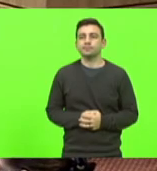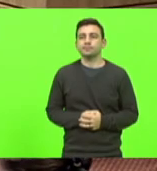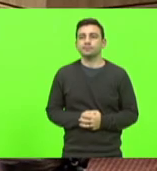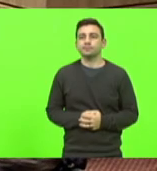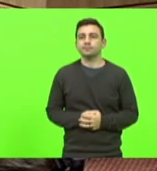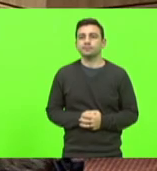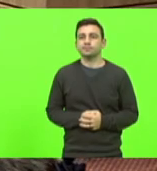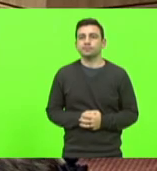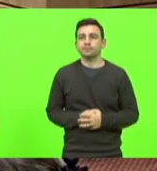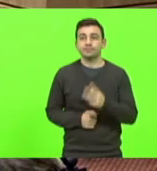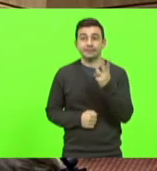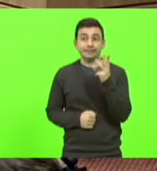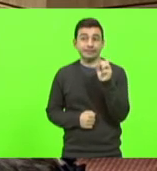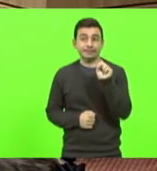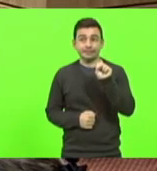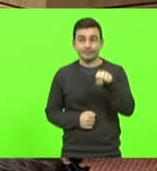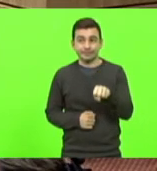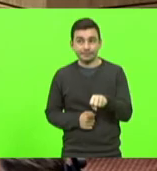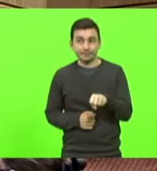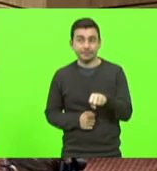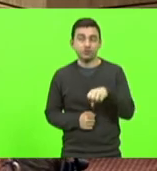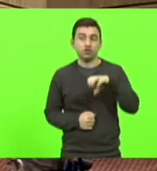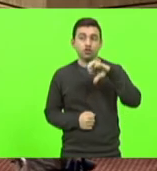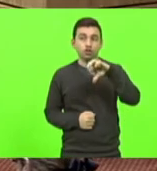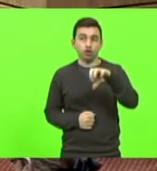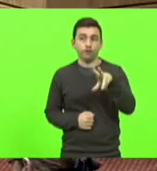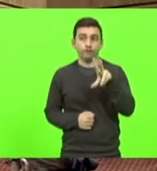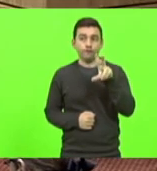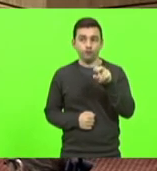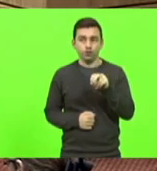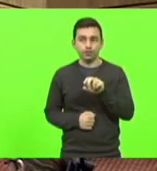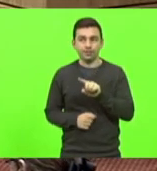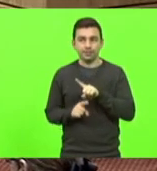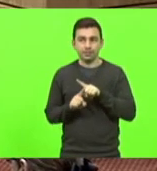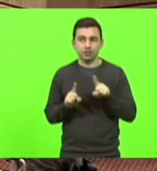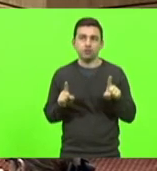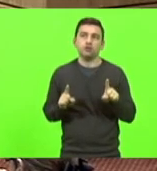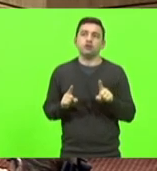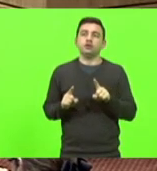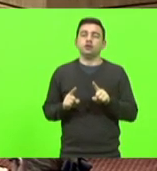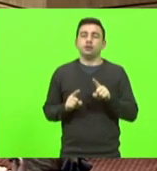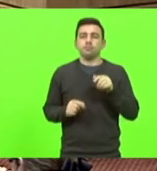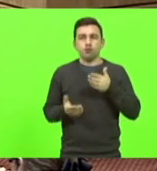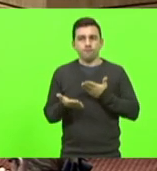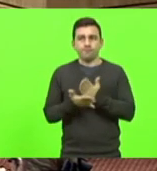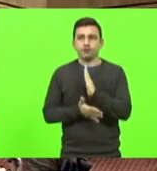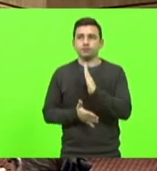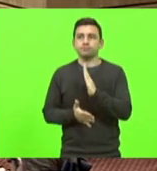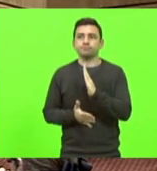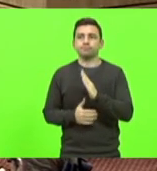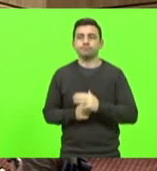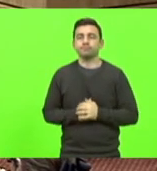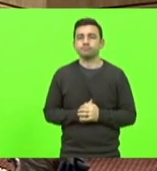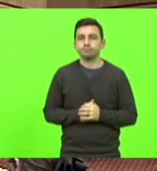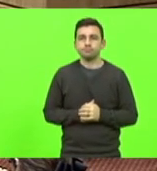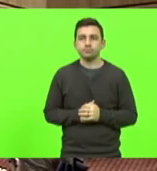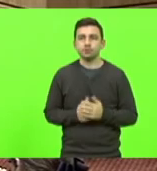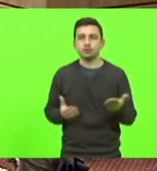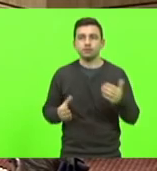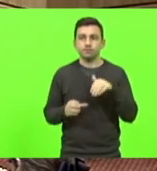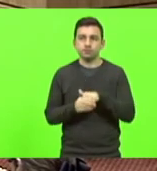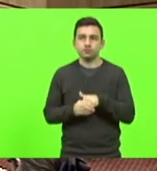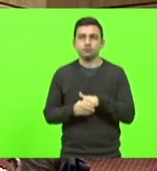30 vamos em imóveis nove votos não está aprovado em primeiro turno em votação